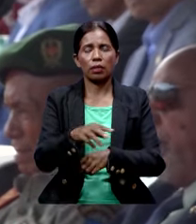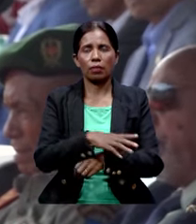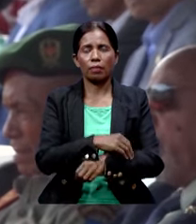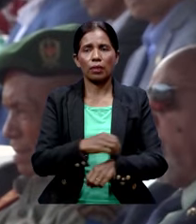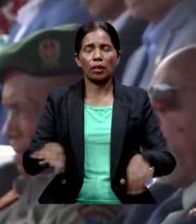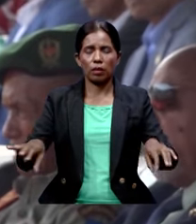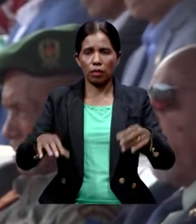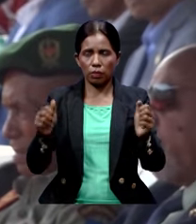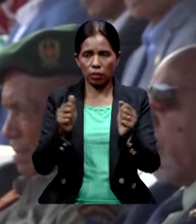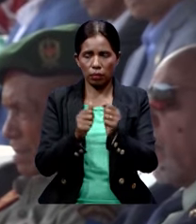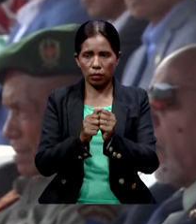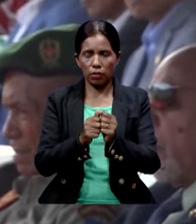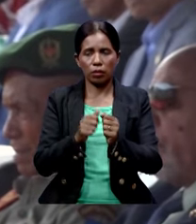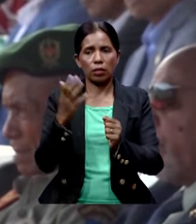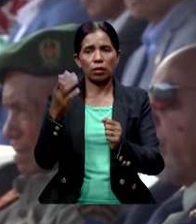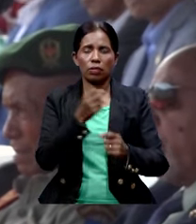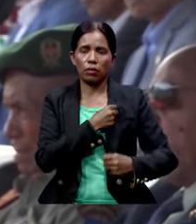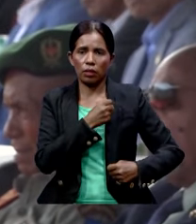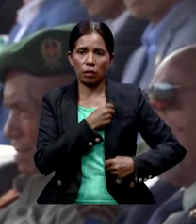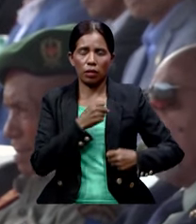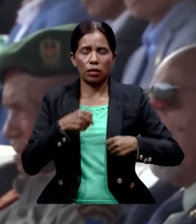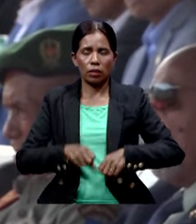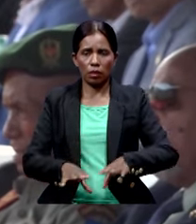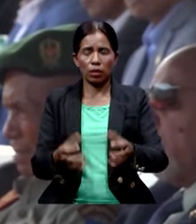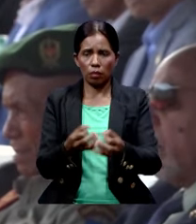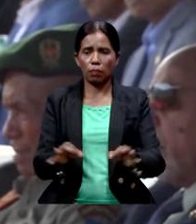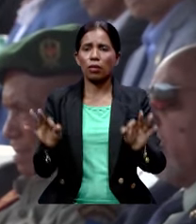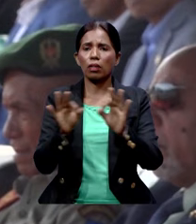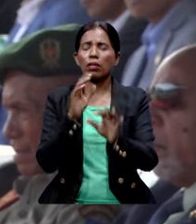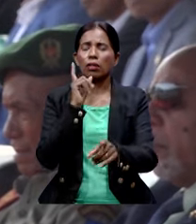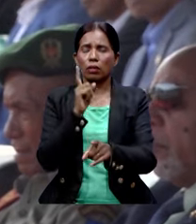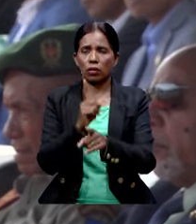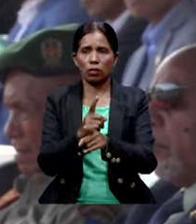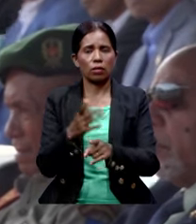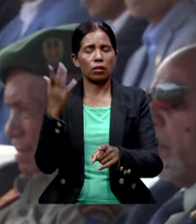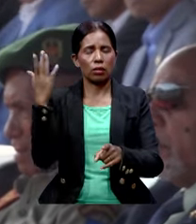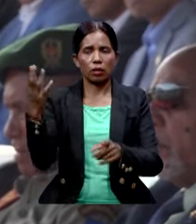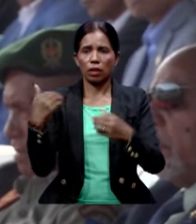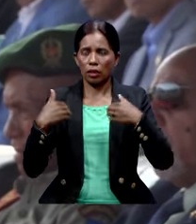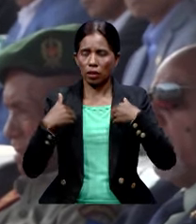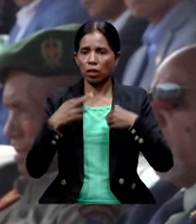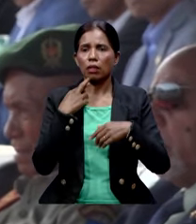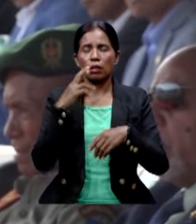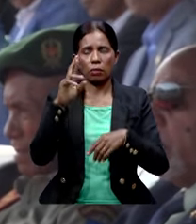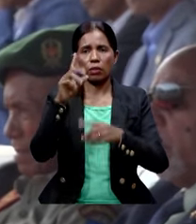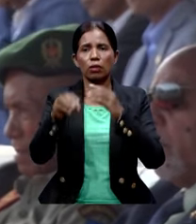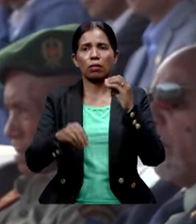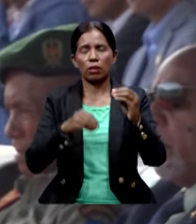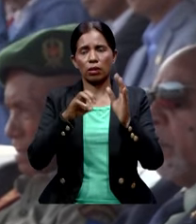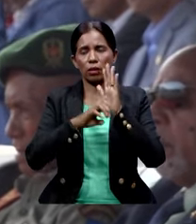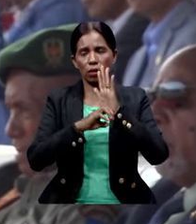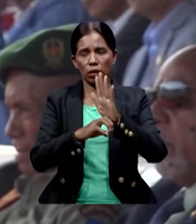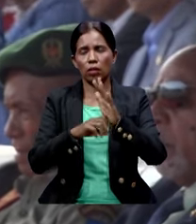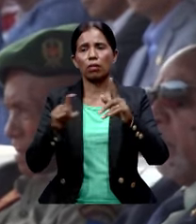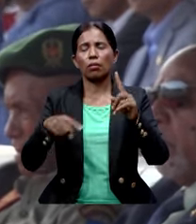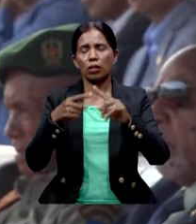serviço componente naval importante para teves, e a prevenção e de resposta, por exemplo, com a